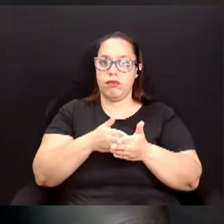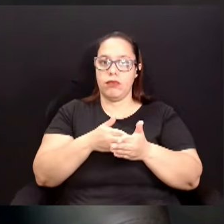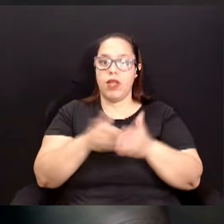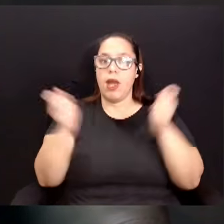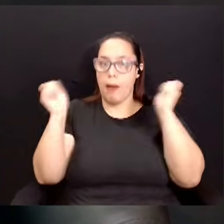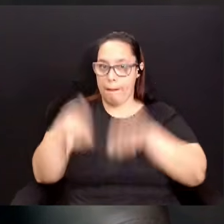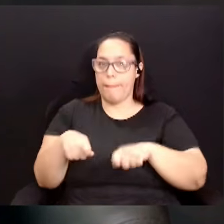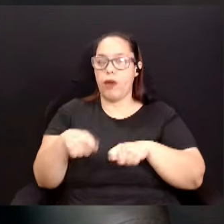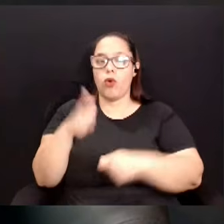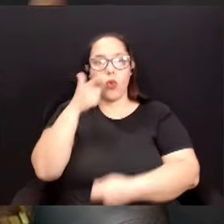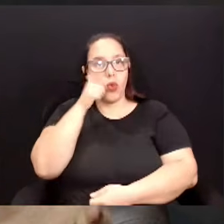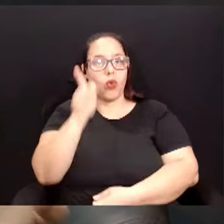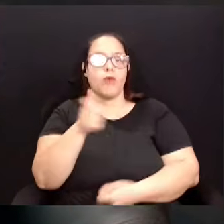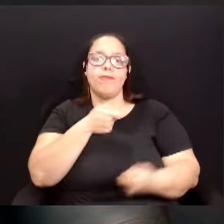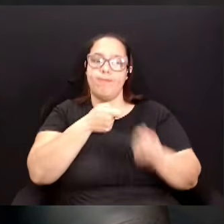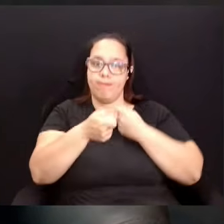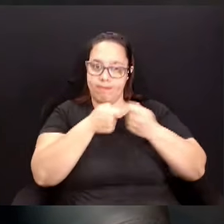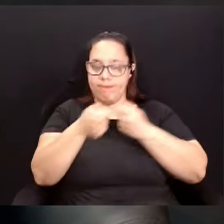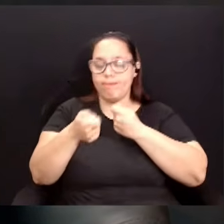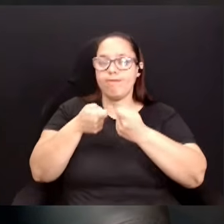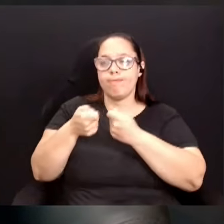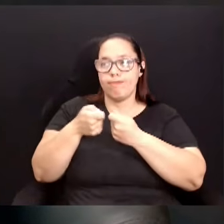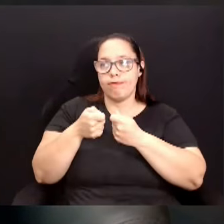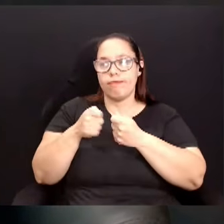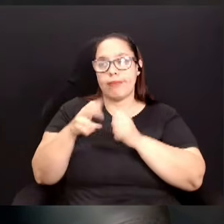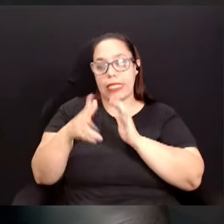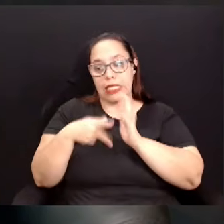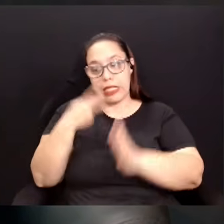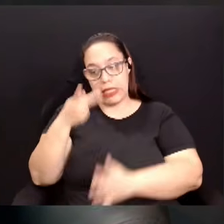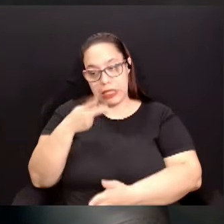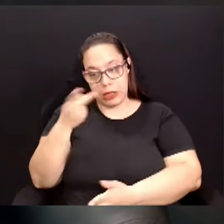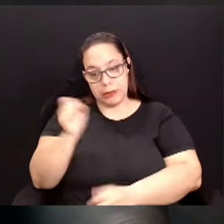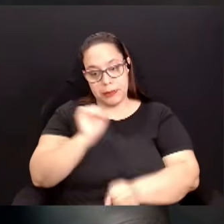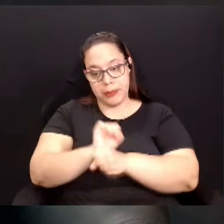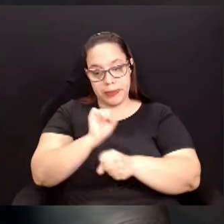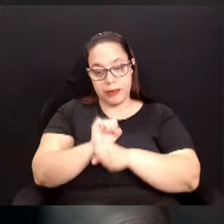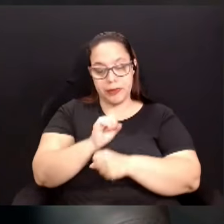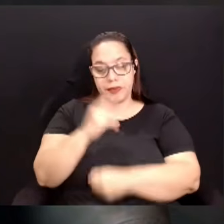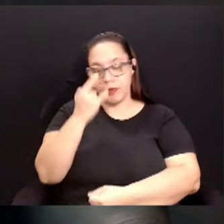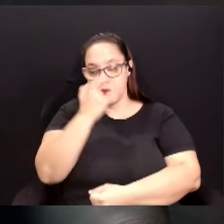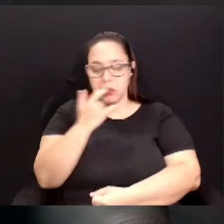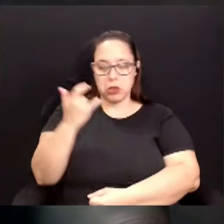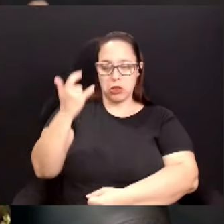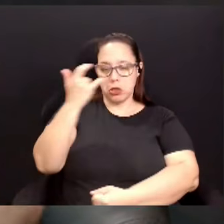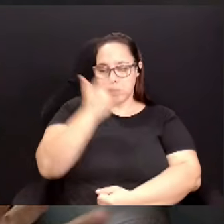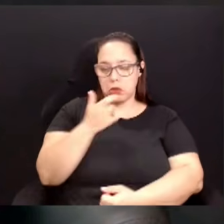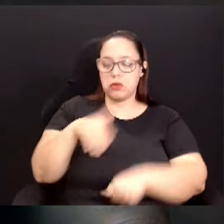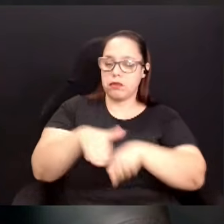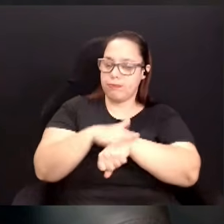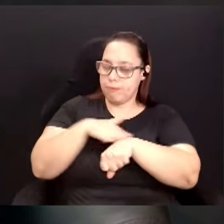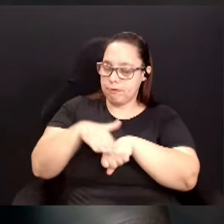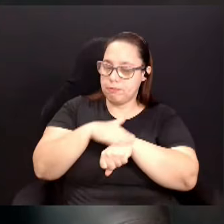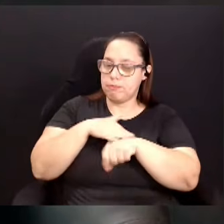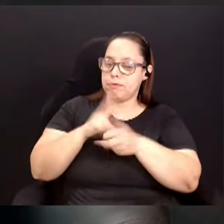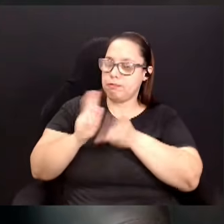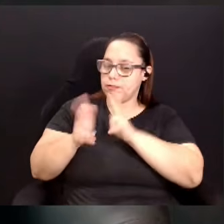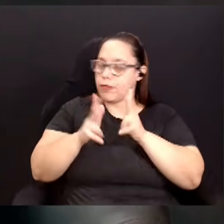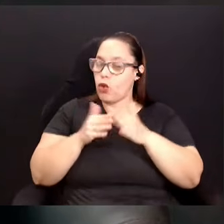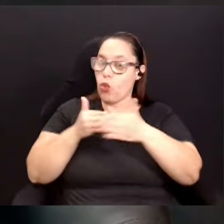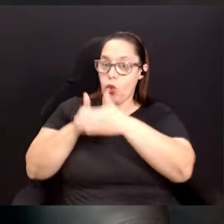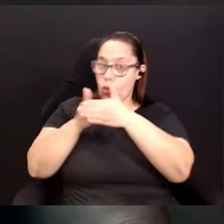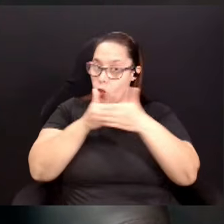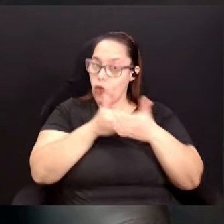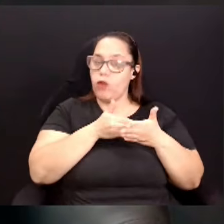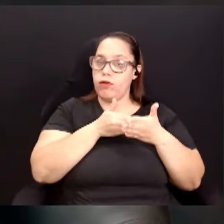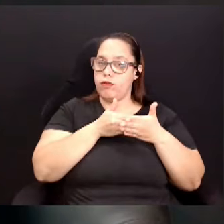gente lidar com o sequestrador de fala, com o narcisista ali, conversacional, colocando ali os limites para que a gente exista